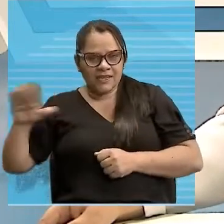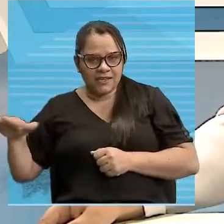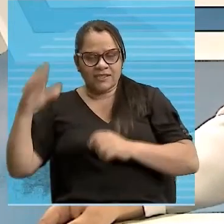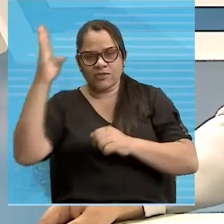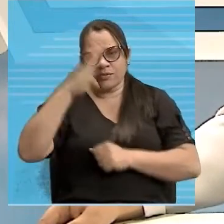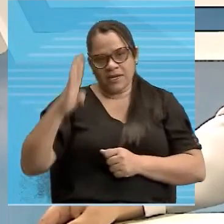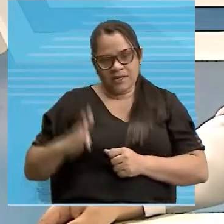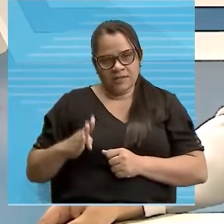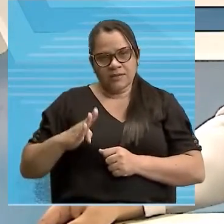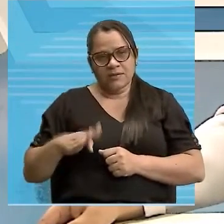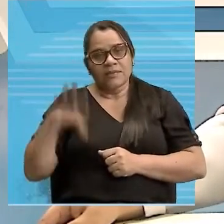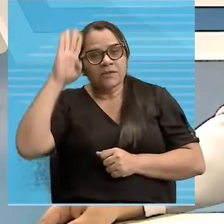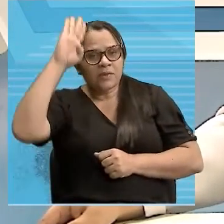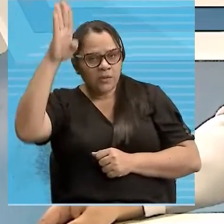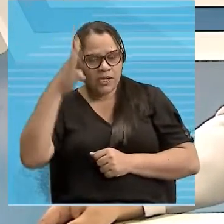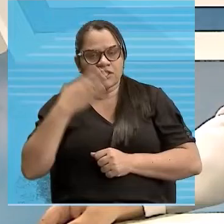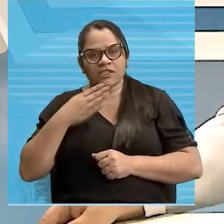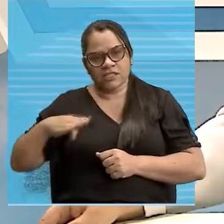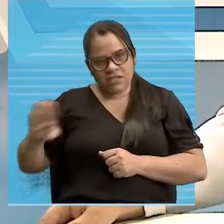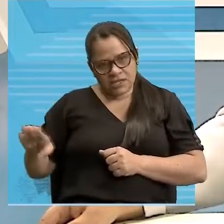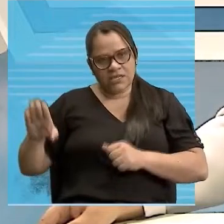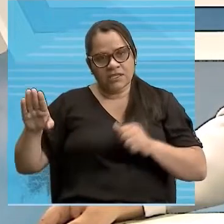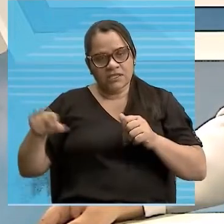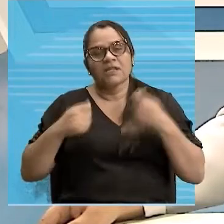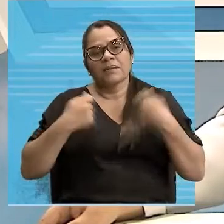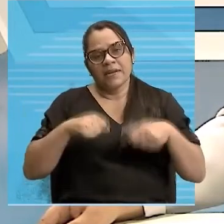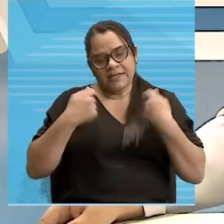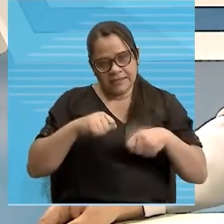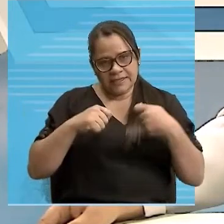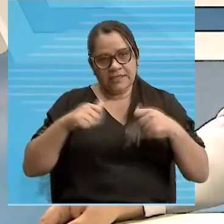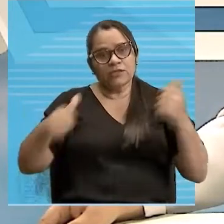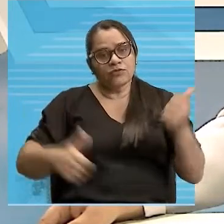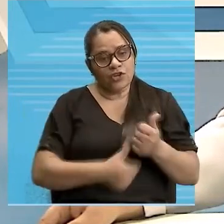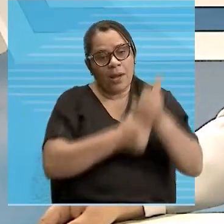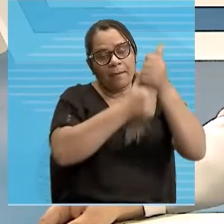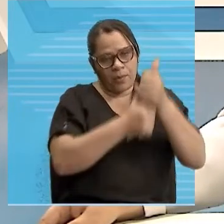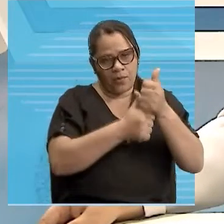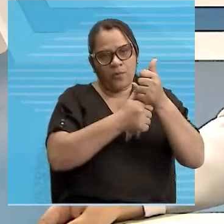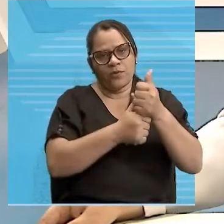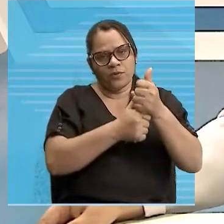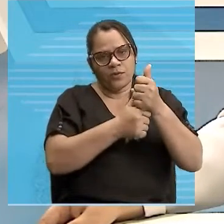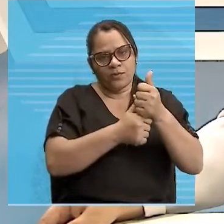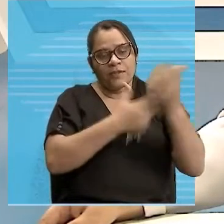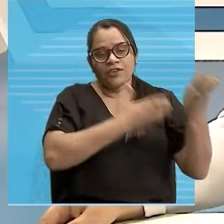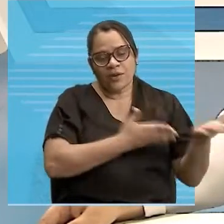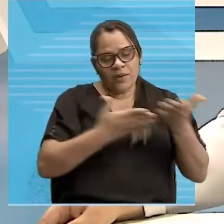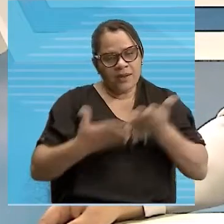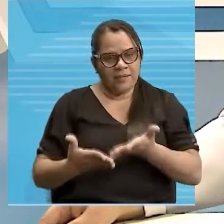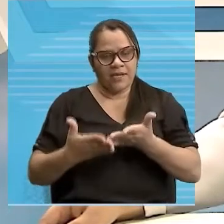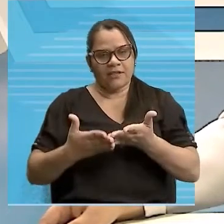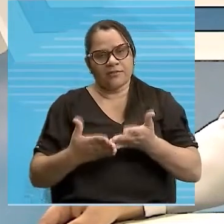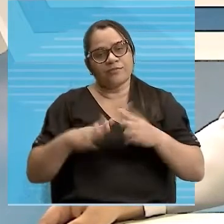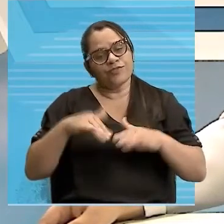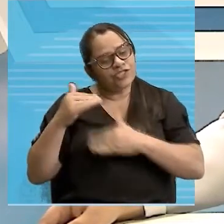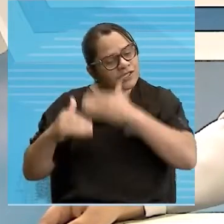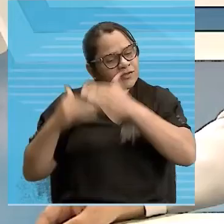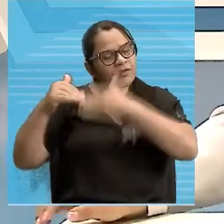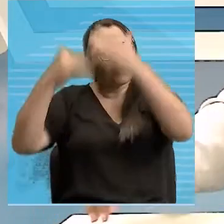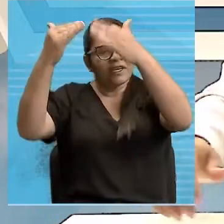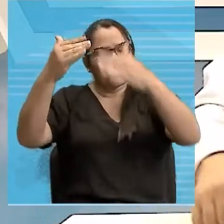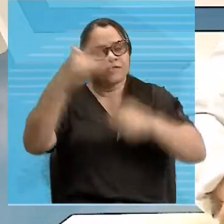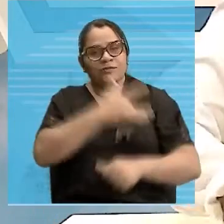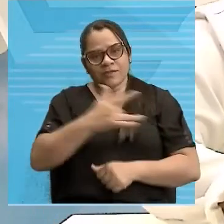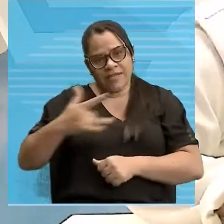mais necessitam, né? De apoio, de acolhimento, de escola, de alimento, de crescerem saudáveis. Então, sendo nesse